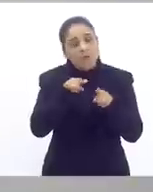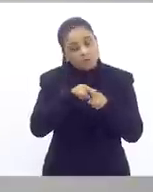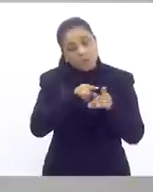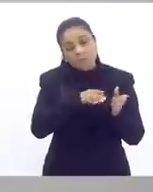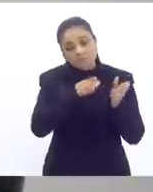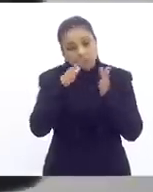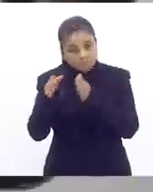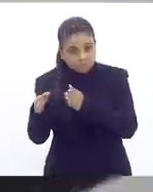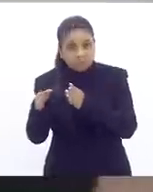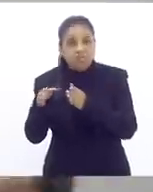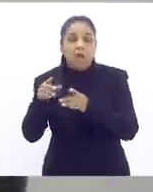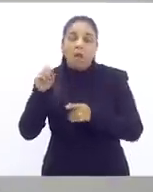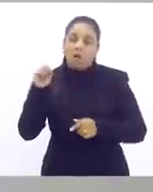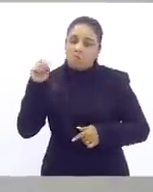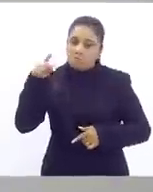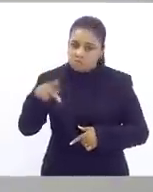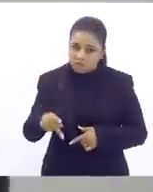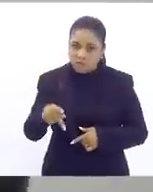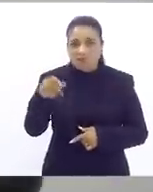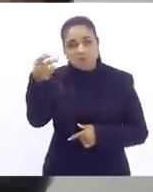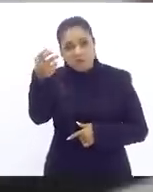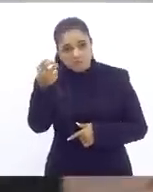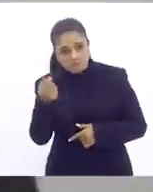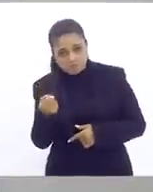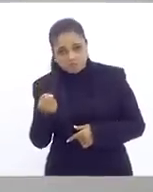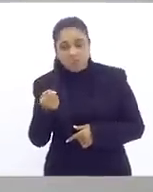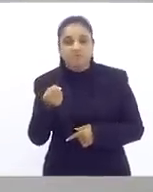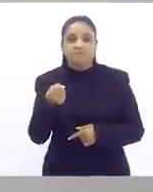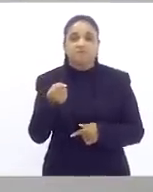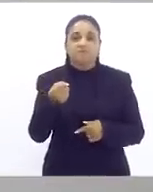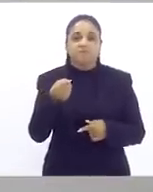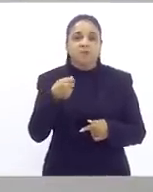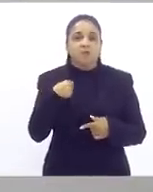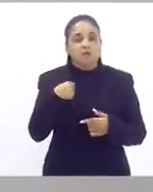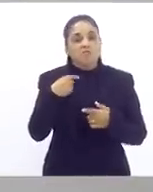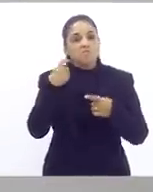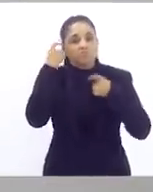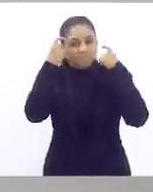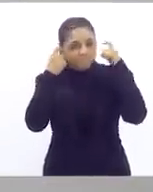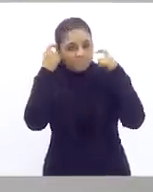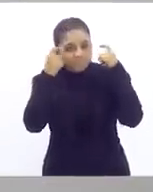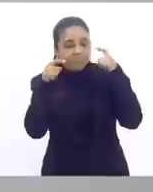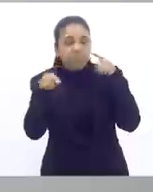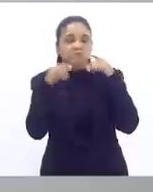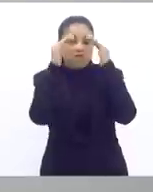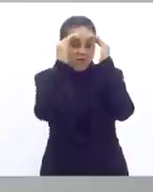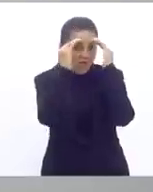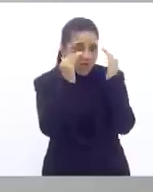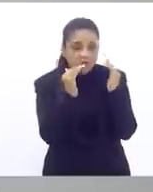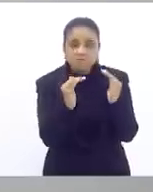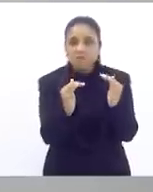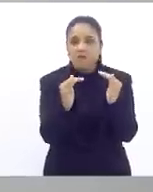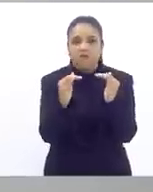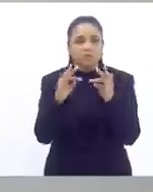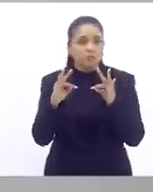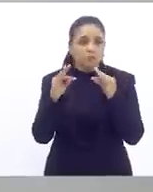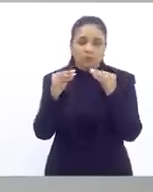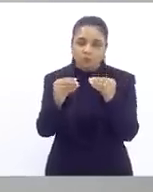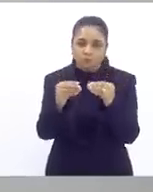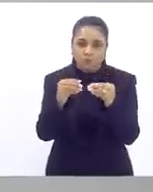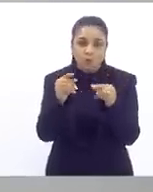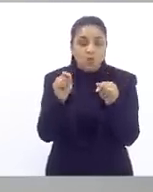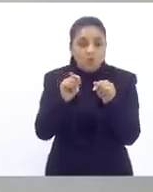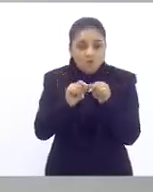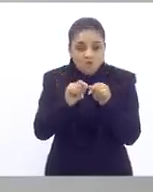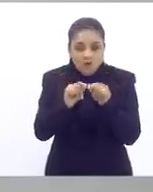no lado dos pensionistas no lado dos aposentados prezo muito respeito muito vocês não é feito nada disso sem